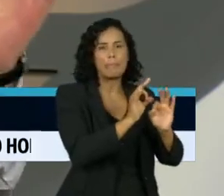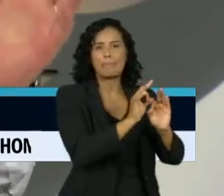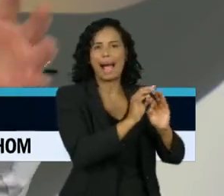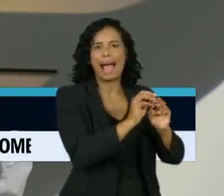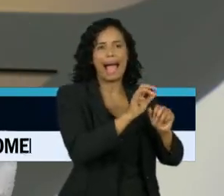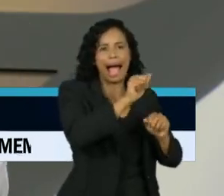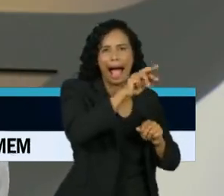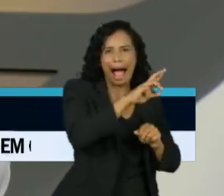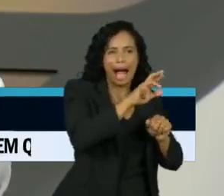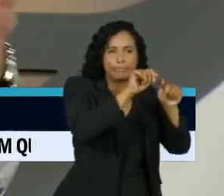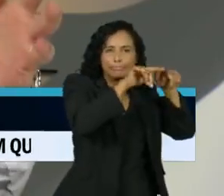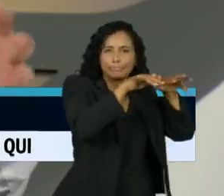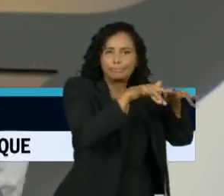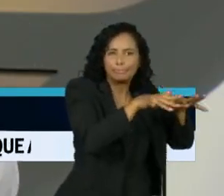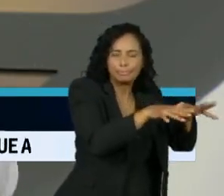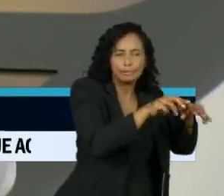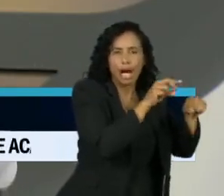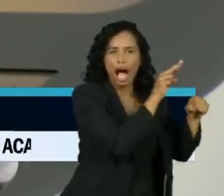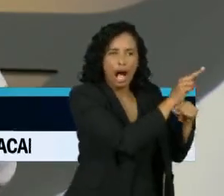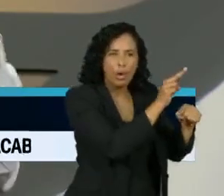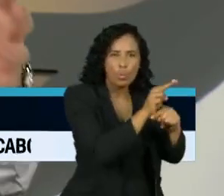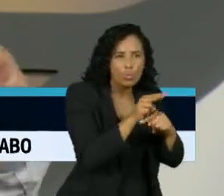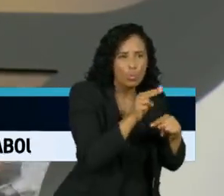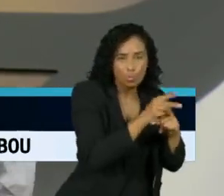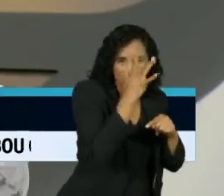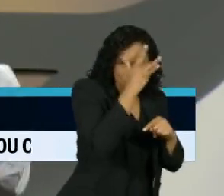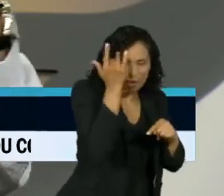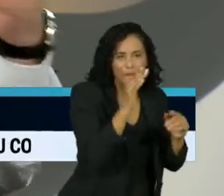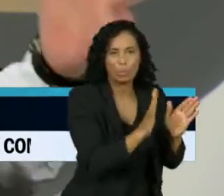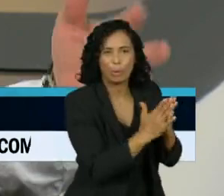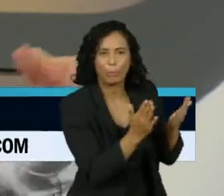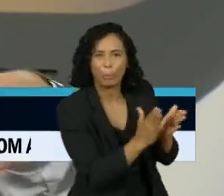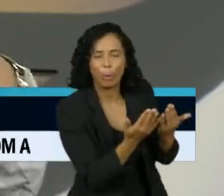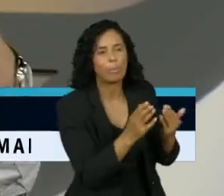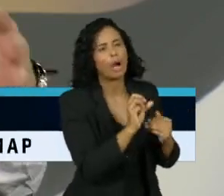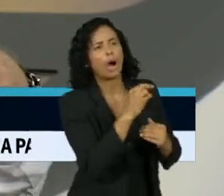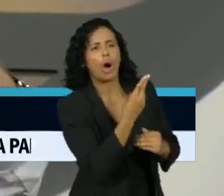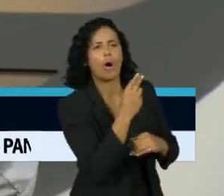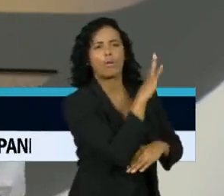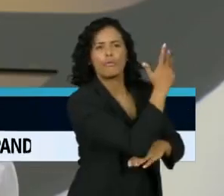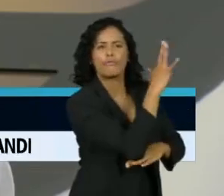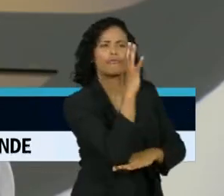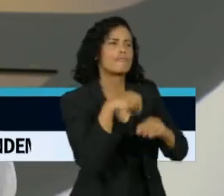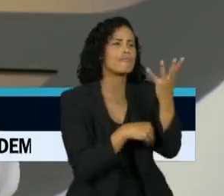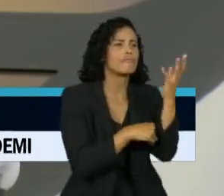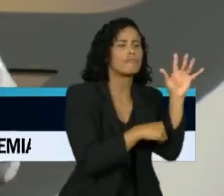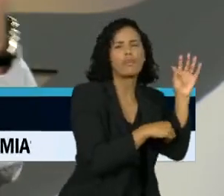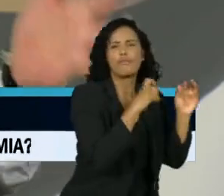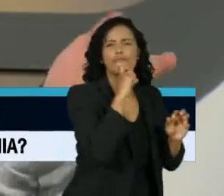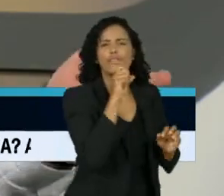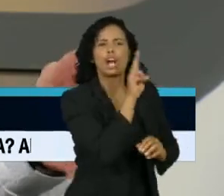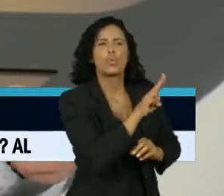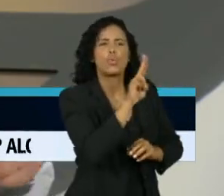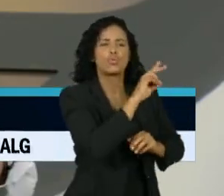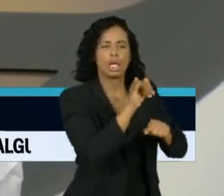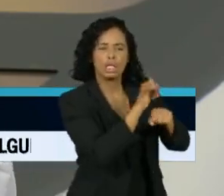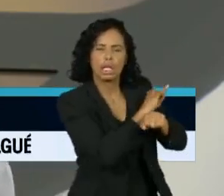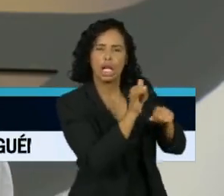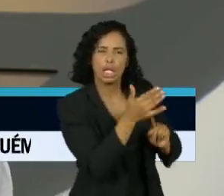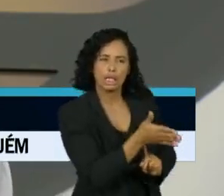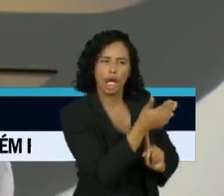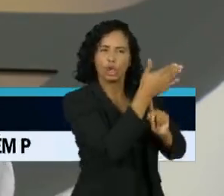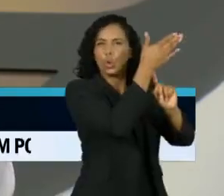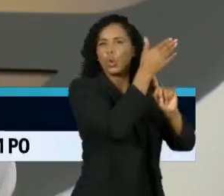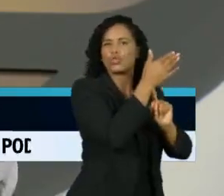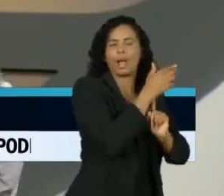hoje existe um monte de possibilidades de construção verde, de utilização de tecnologia que diminua o consumo